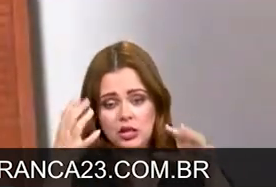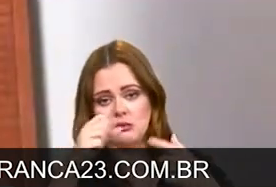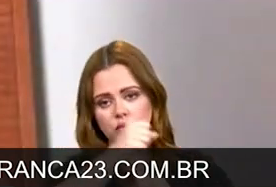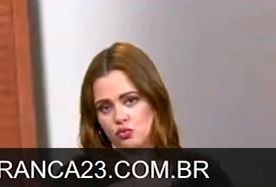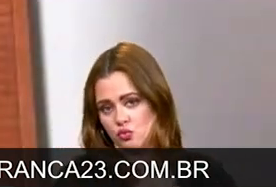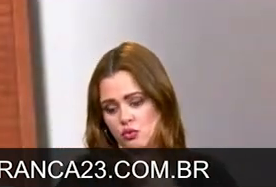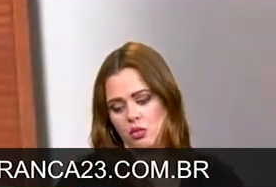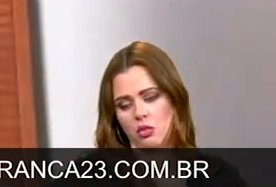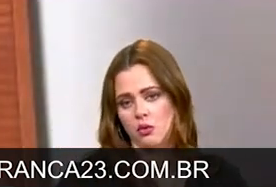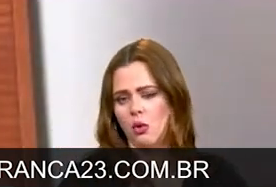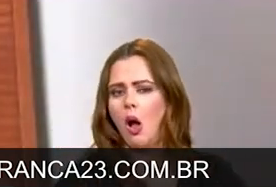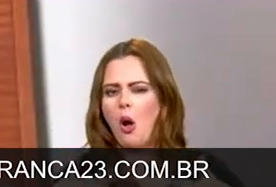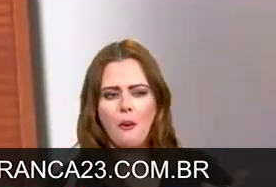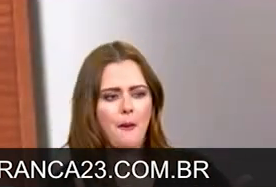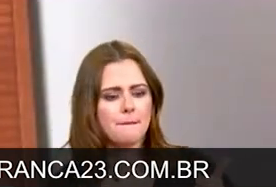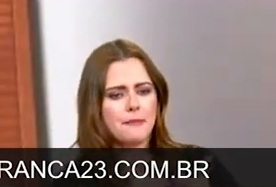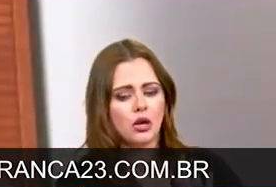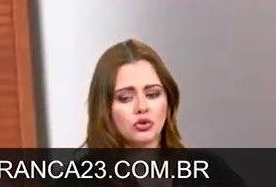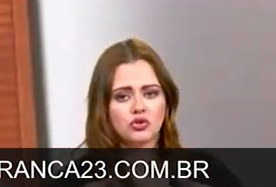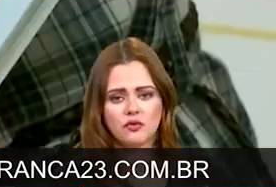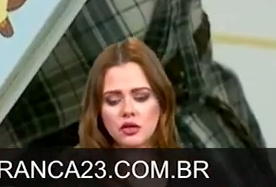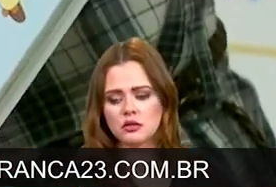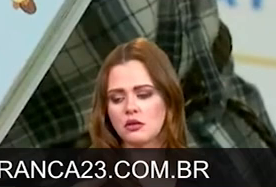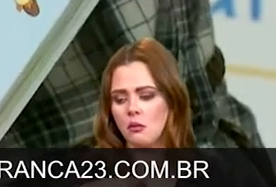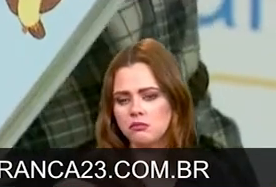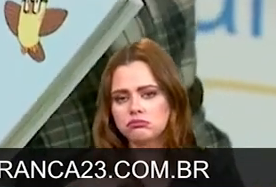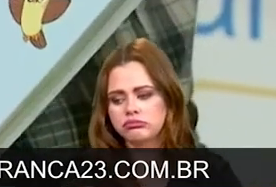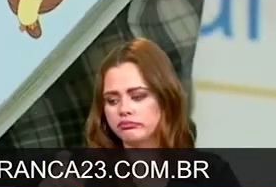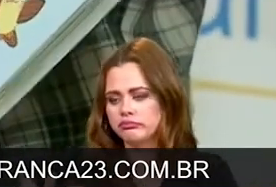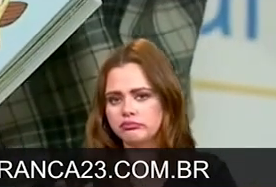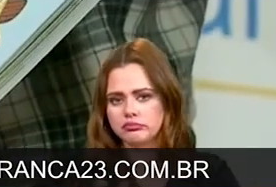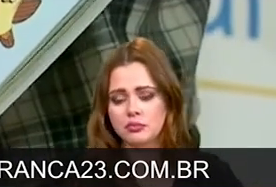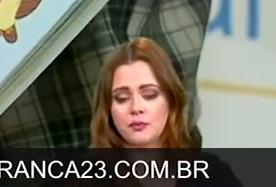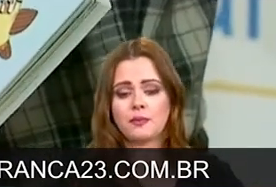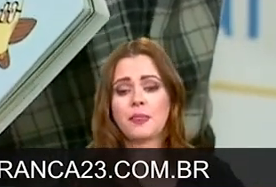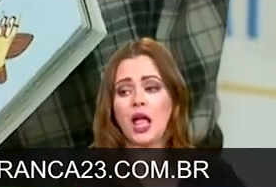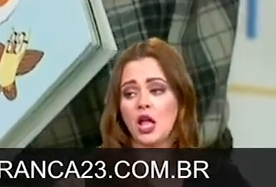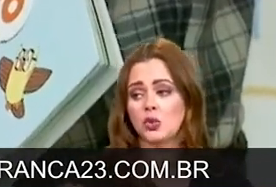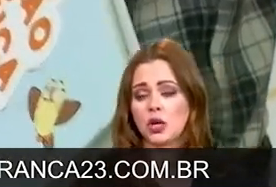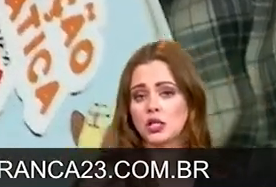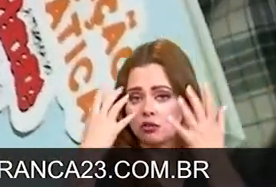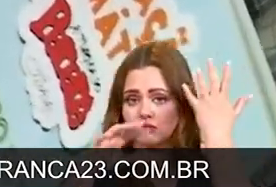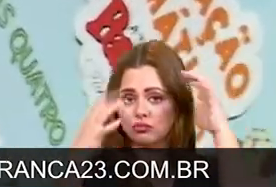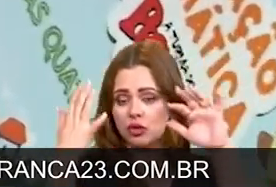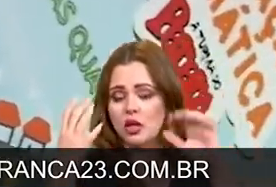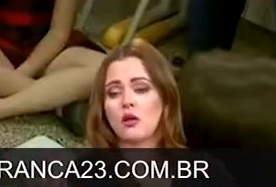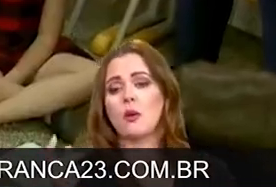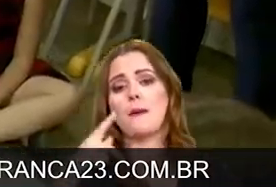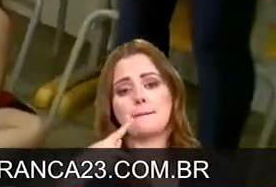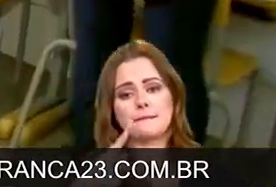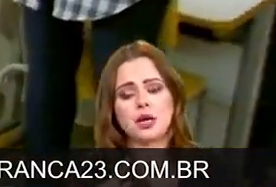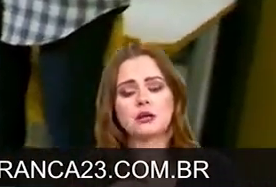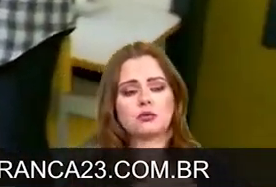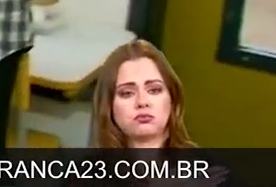ano e quais são os impactos nas diferentes regiões do país. A coleção sobre educação climática é voltada para alunos dos primeiros anos do